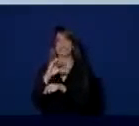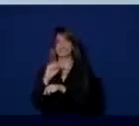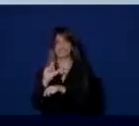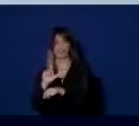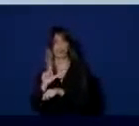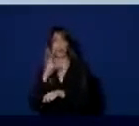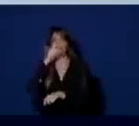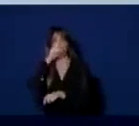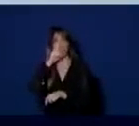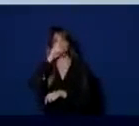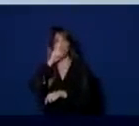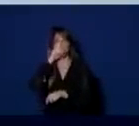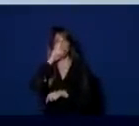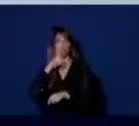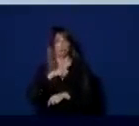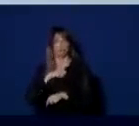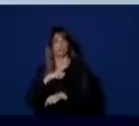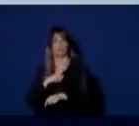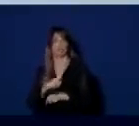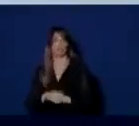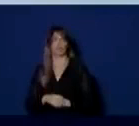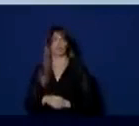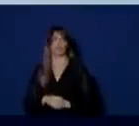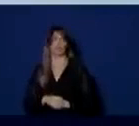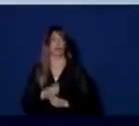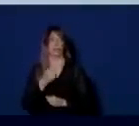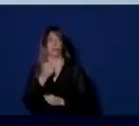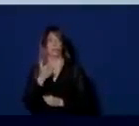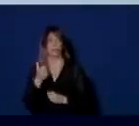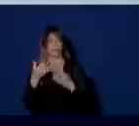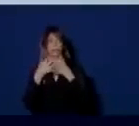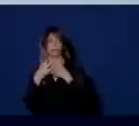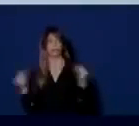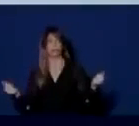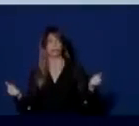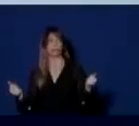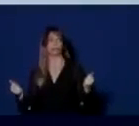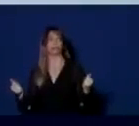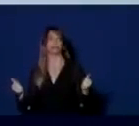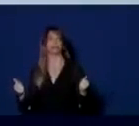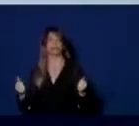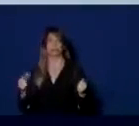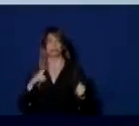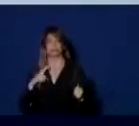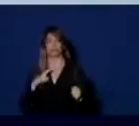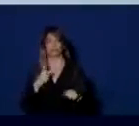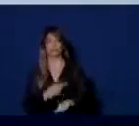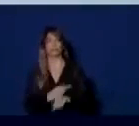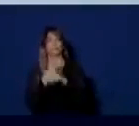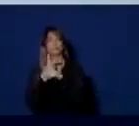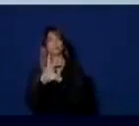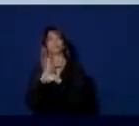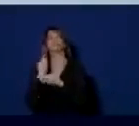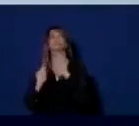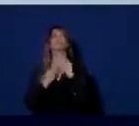esse risco de cauda que a gente estava trabalhando foi um pouco eliminado, e aí eu acho que tinha um prêmio em relação a isso, que